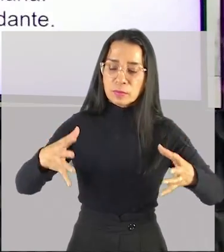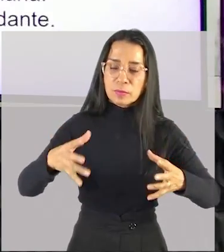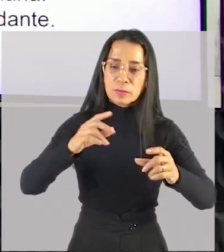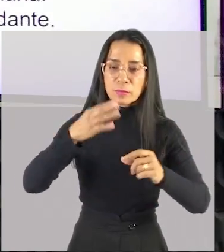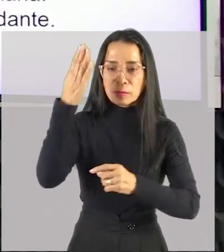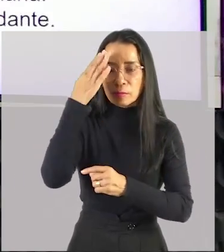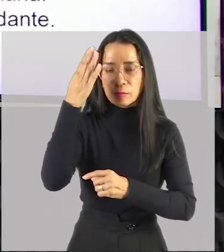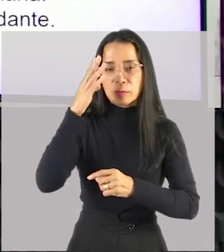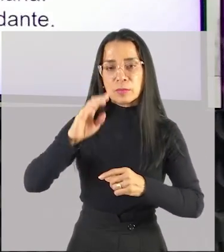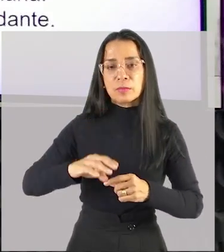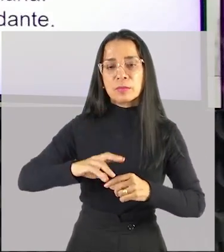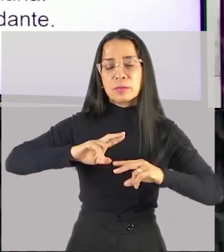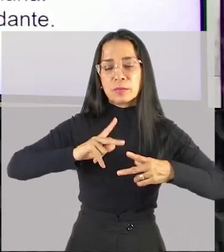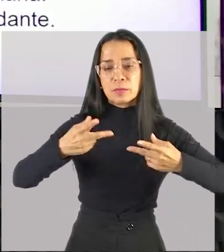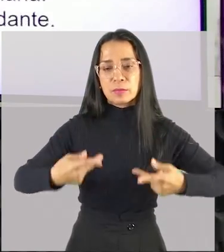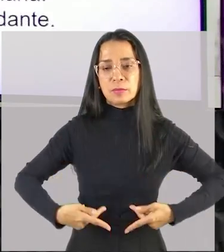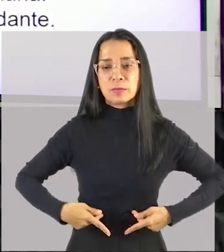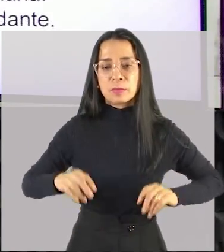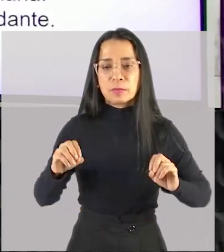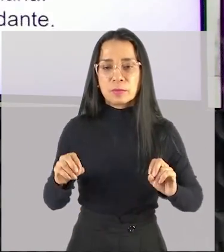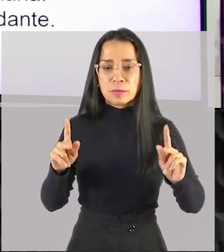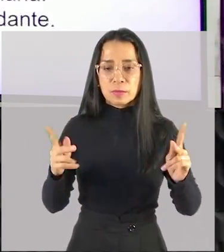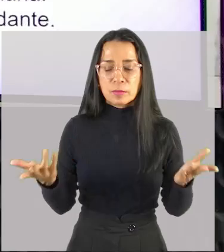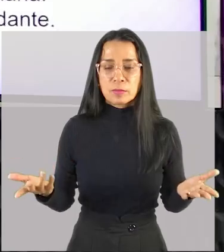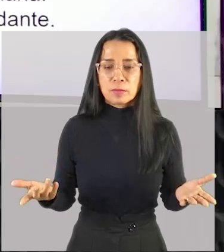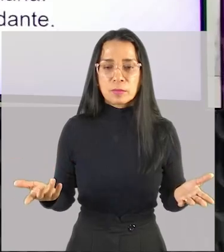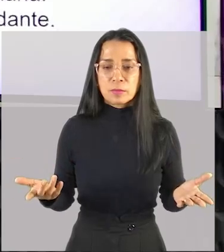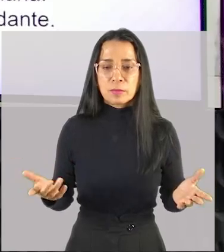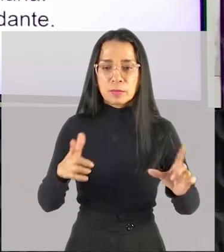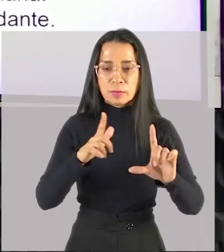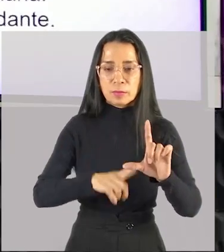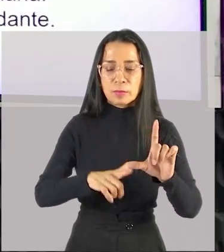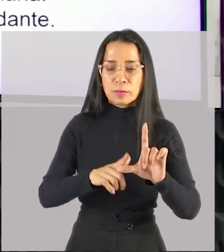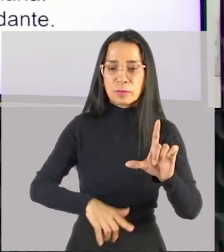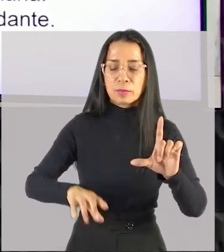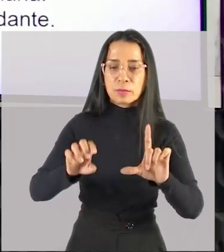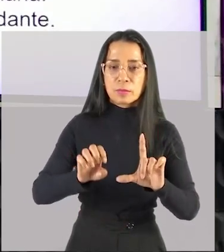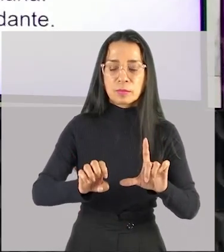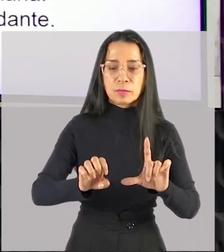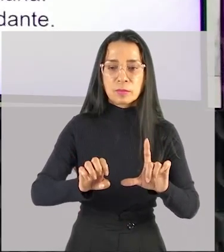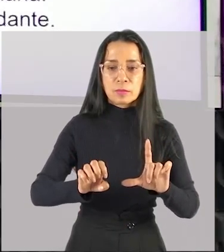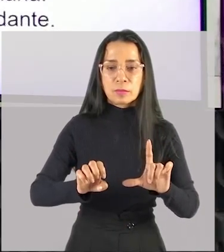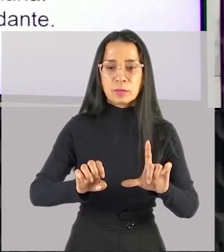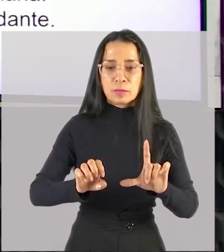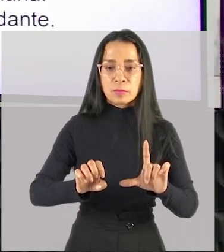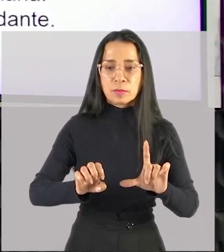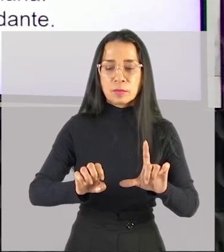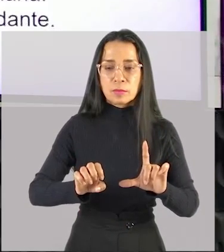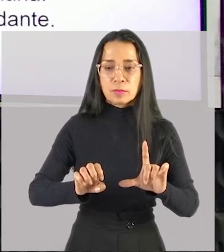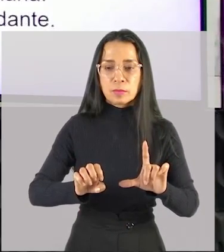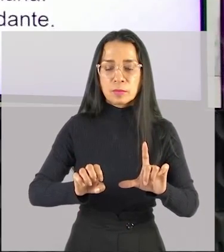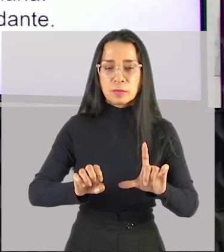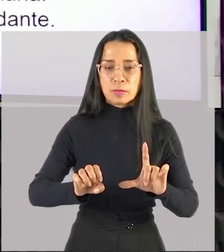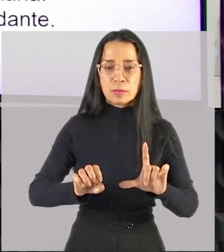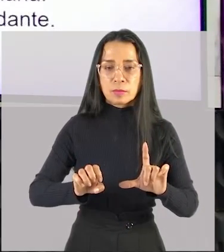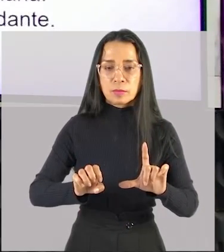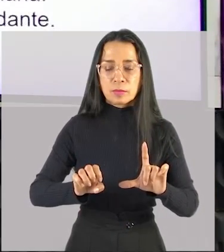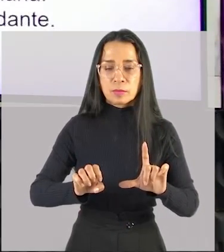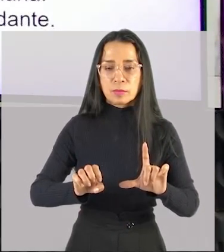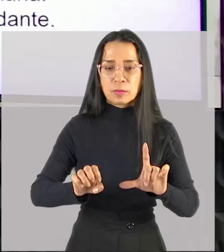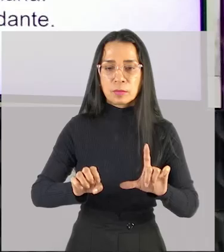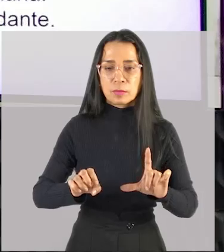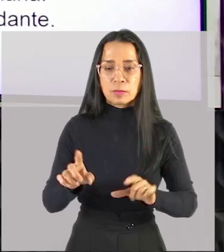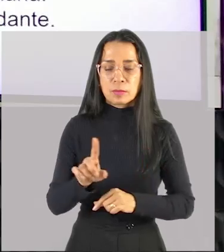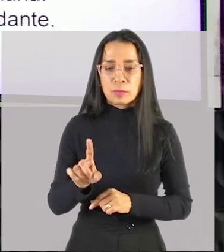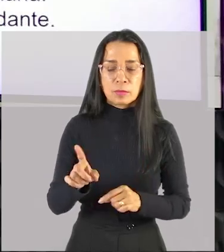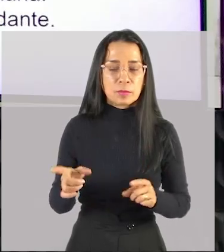da compreensão humana. Beleza? Vamos à alternativa E para ver o que ela diz. Interpretações da realidade